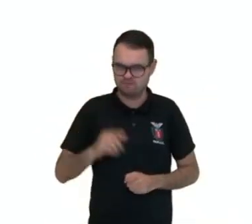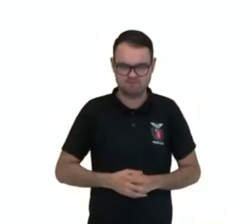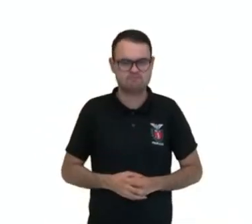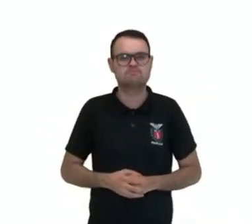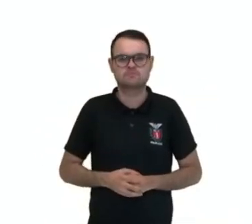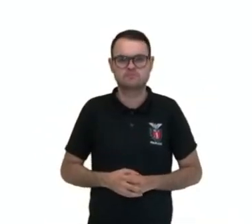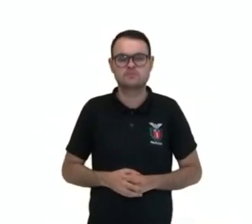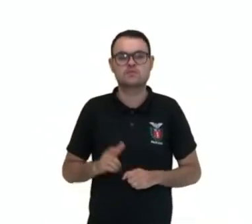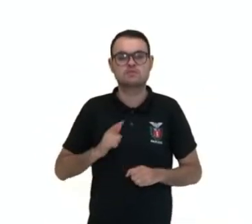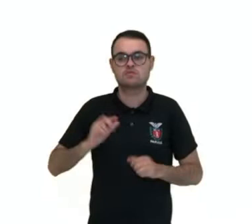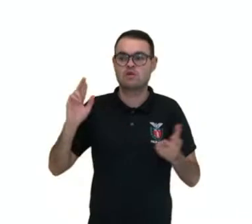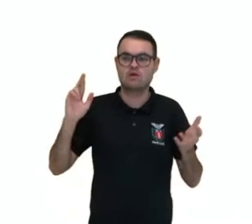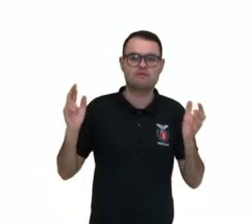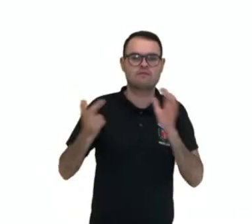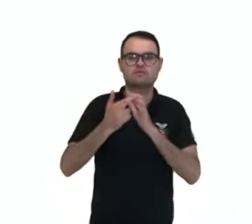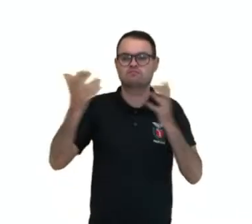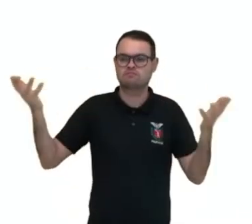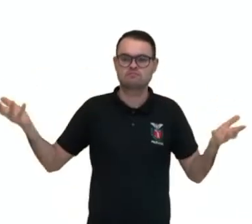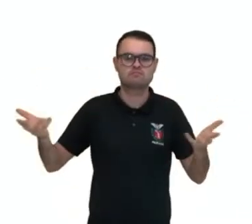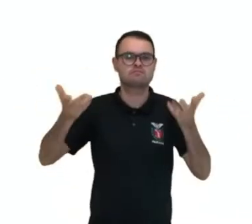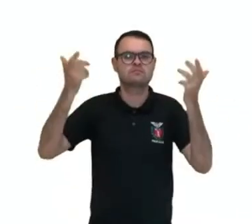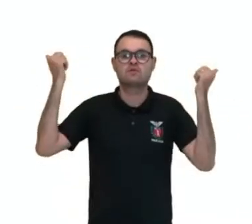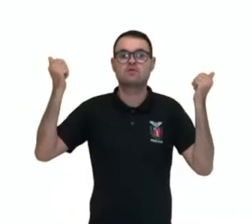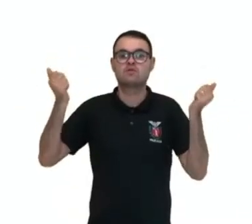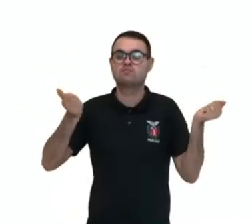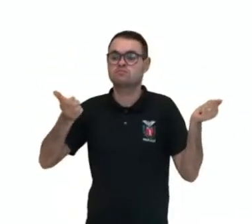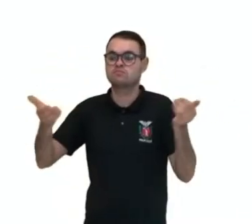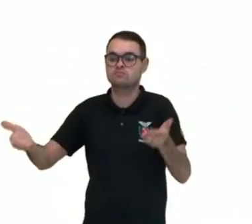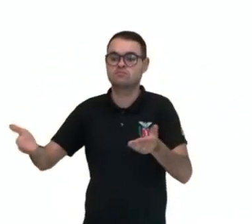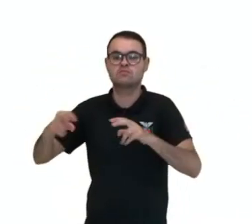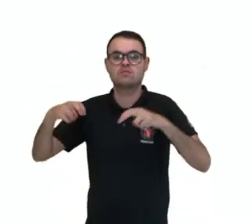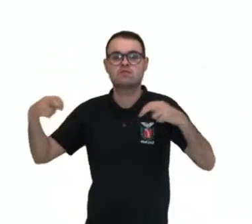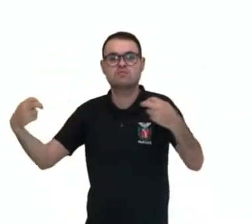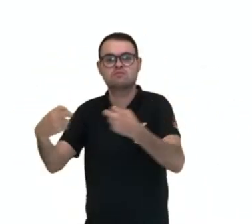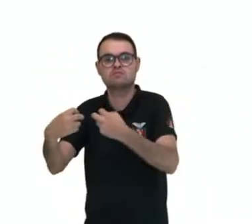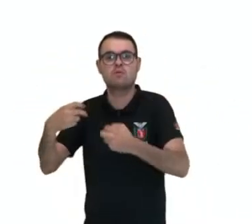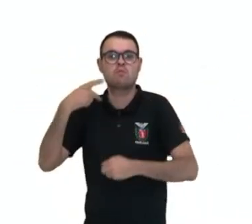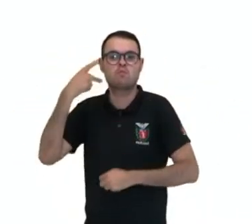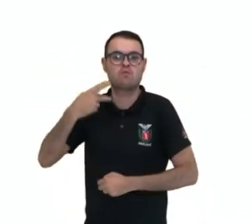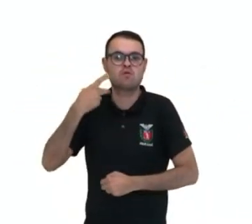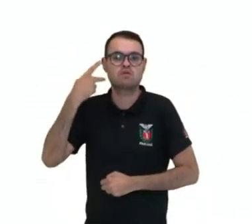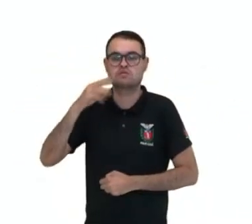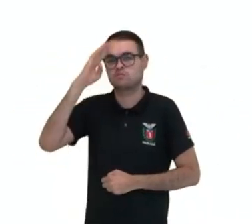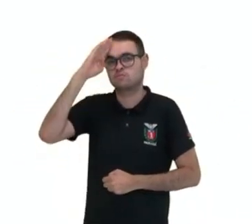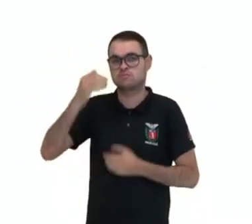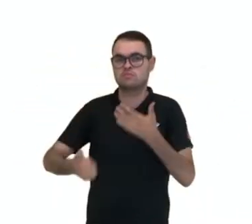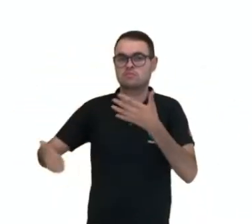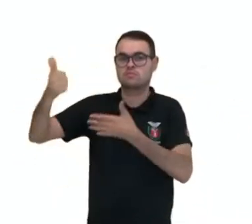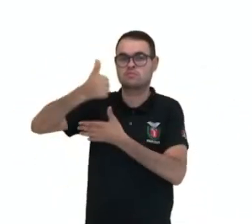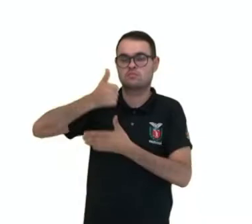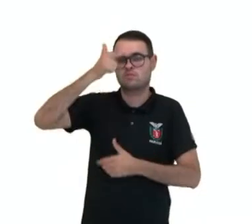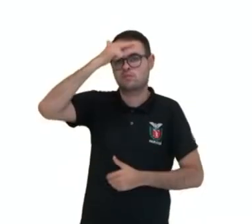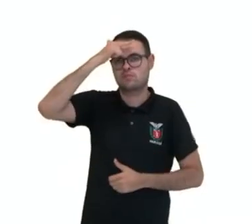Revolução Gloriosa, o comando do país estava na mão do parlamento, formado prioritariamente por